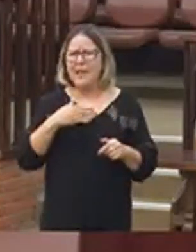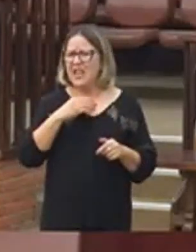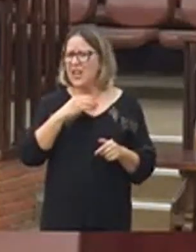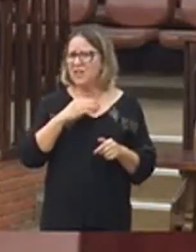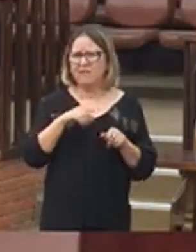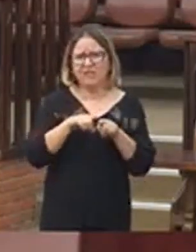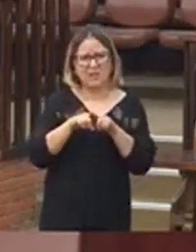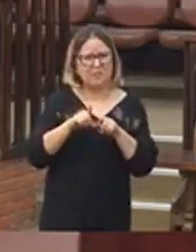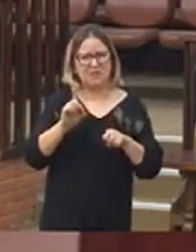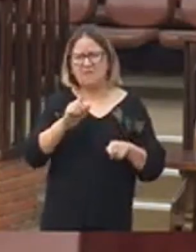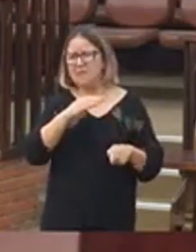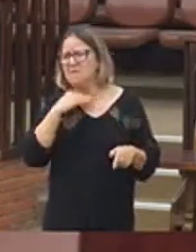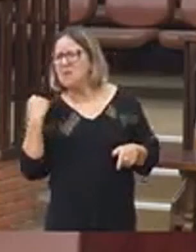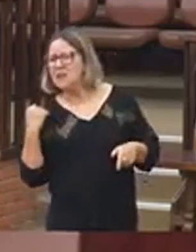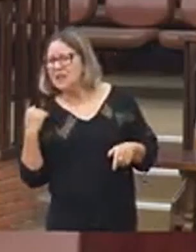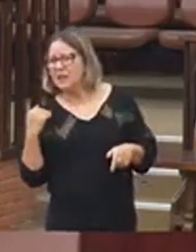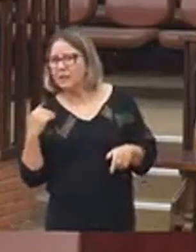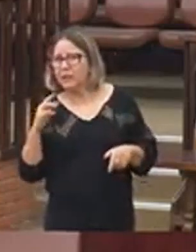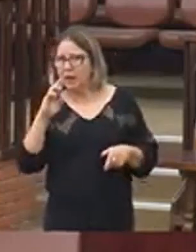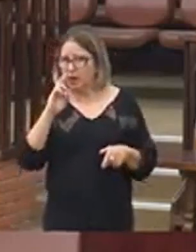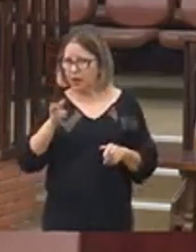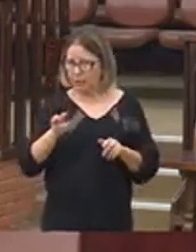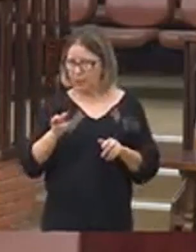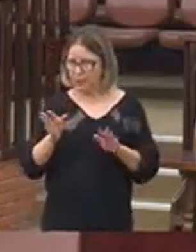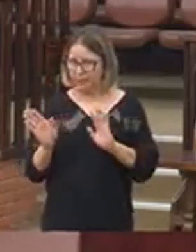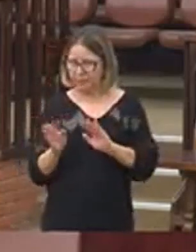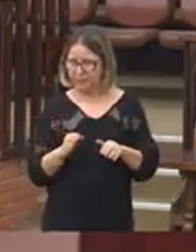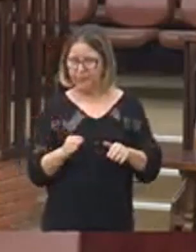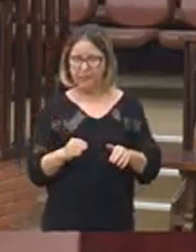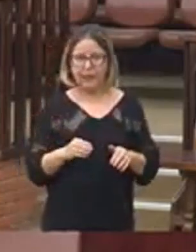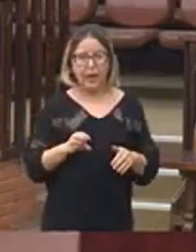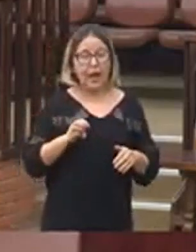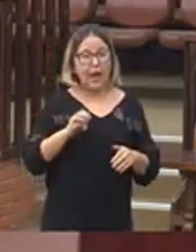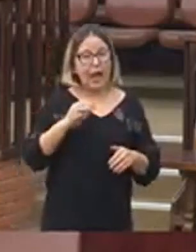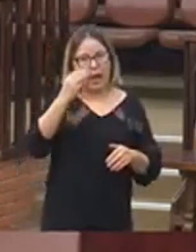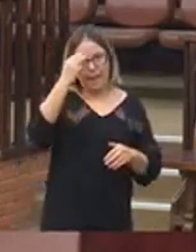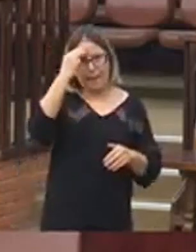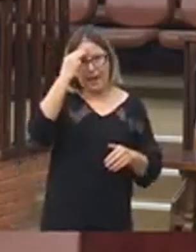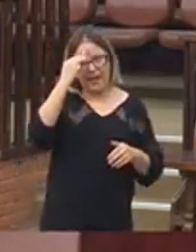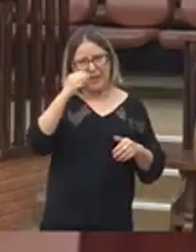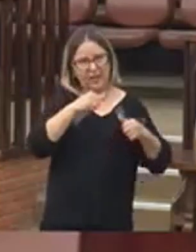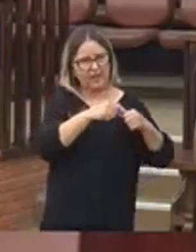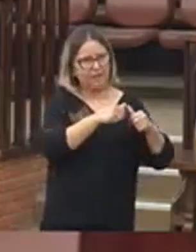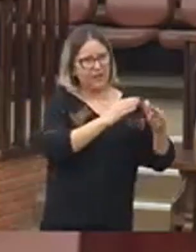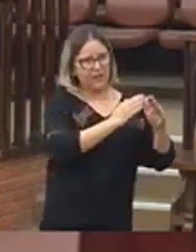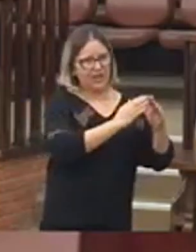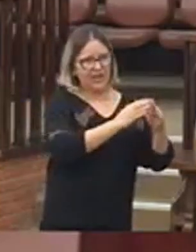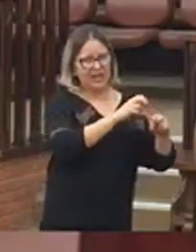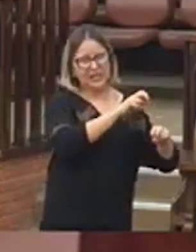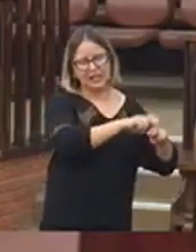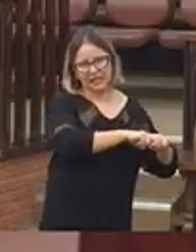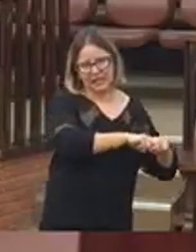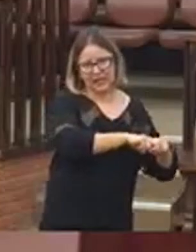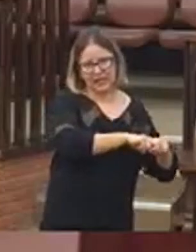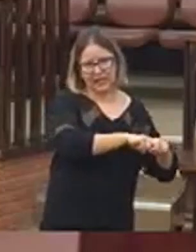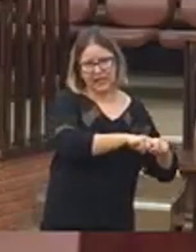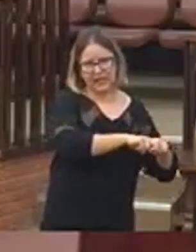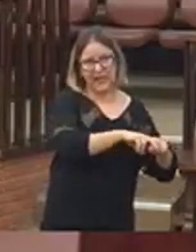casa, sentada, e só foi quando Jesus o chamou. Mas mesmo assim, ela estava com